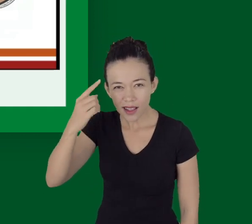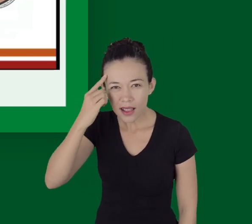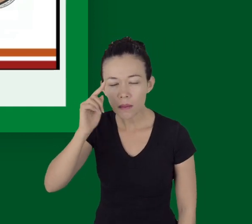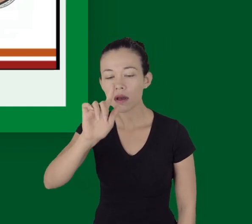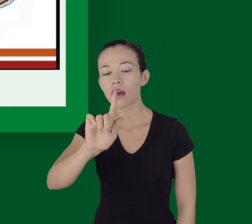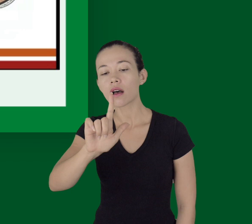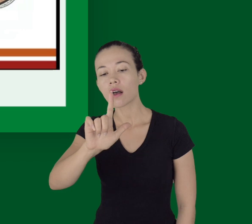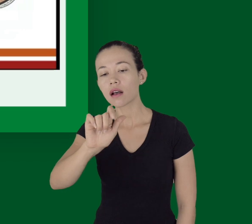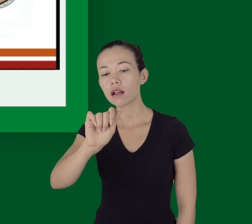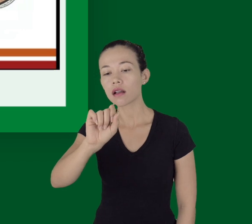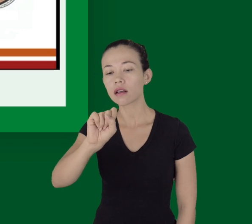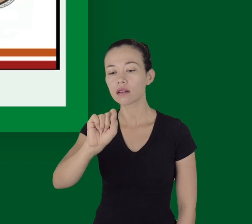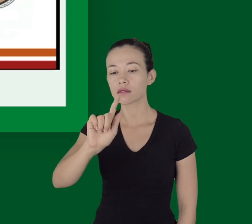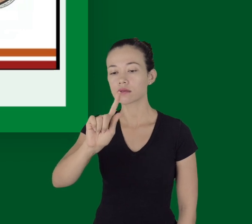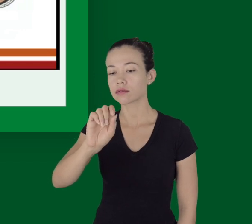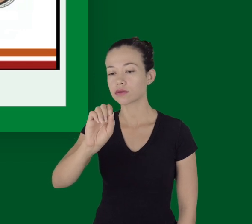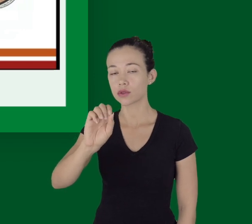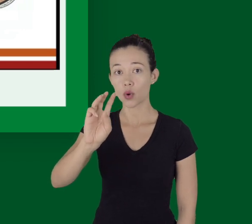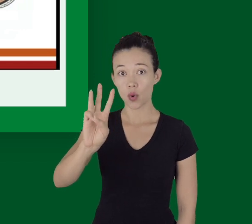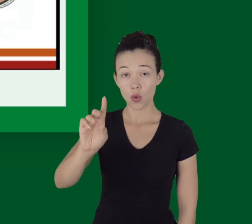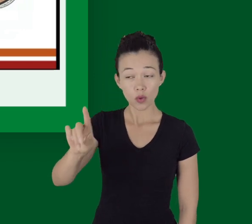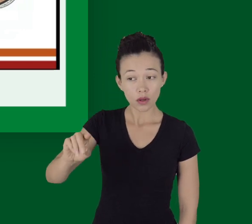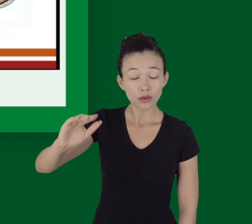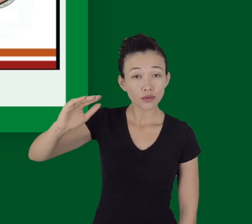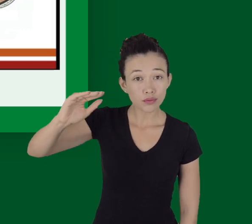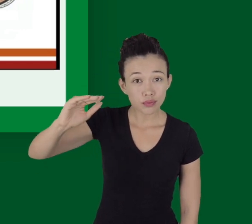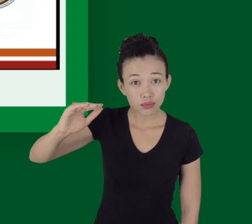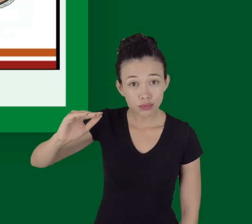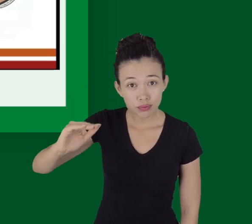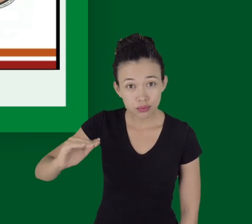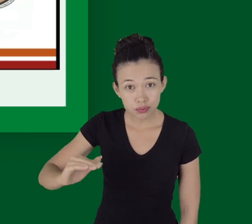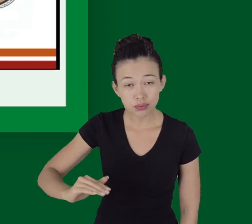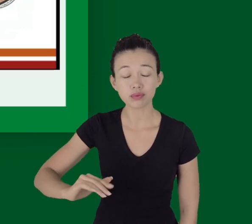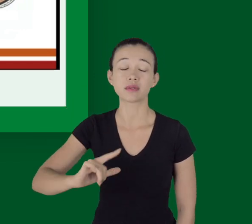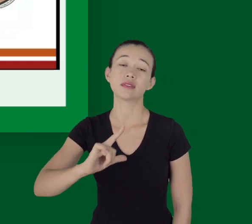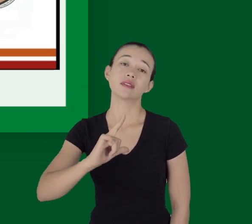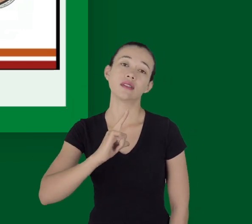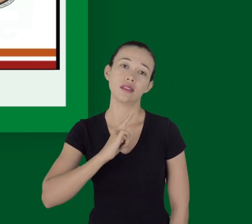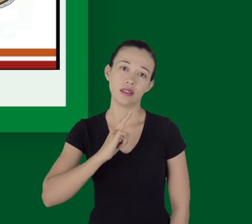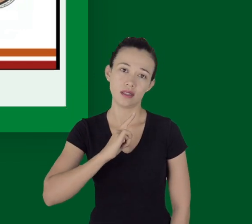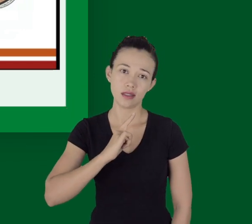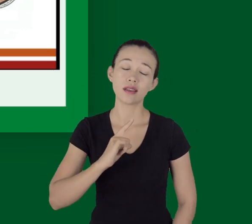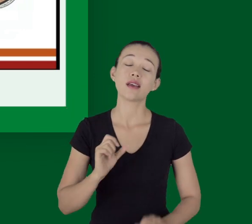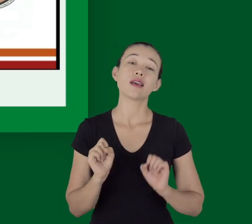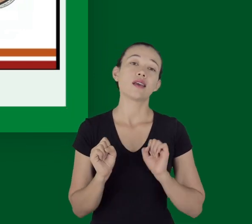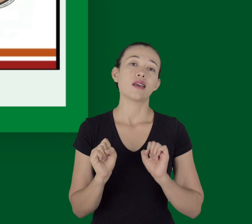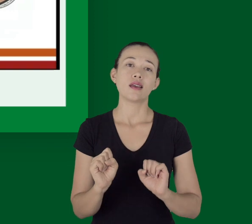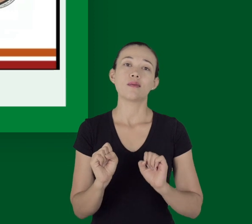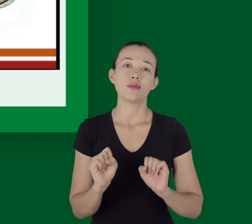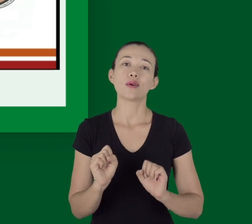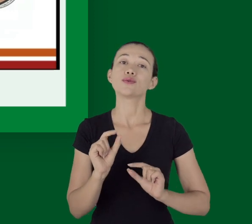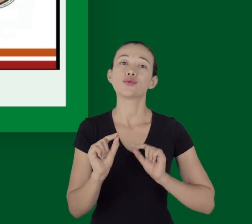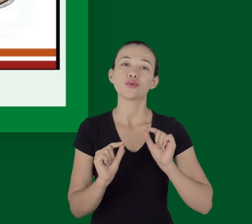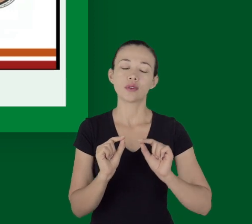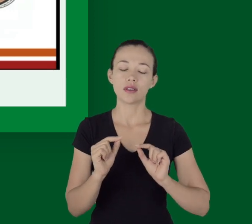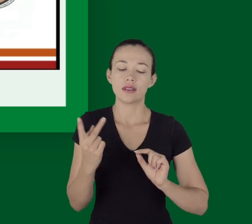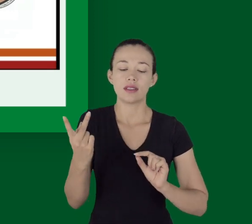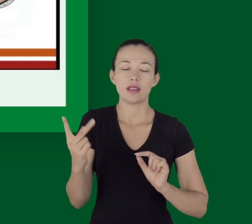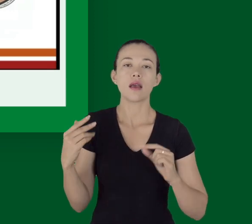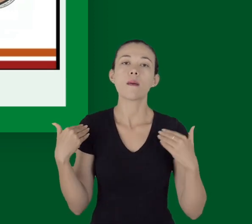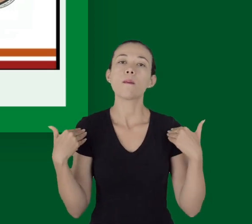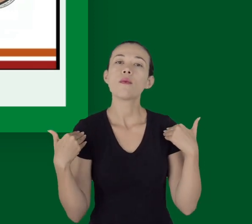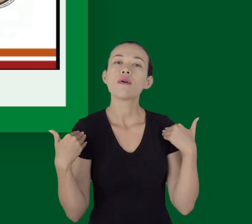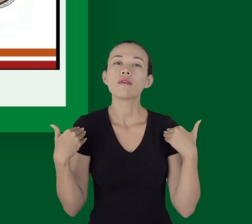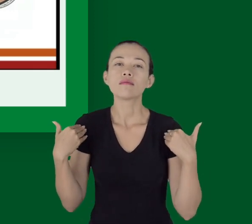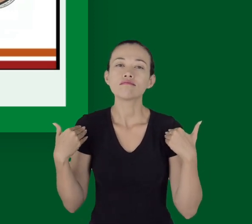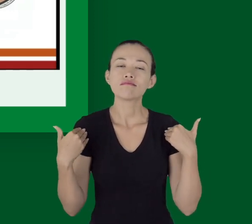alteração pupilar, mas no momento que ele já compromete o trato córtico espinhal, ele já começa a haver alterações, pode